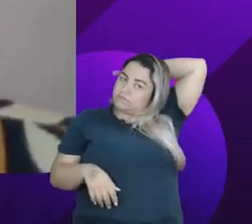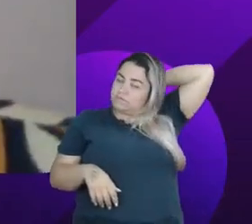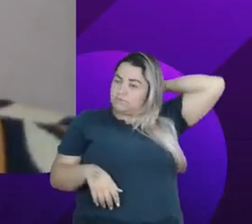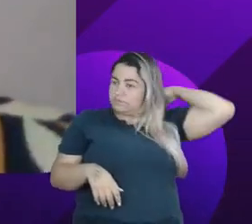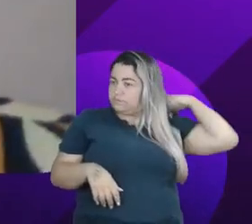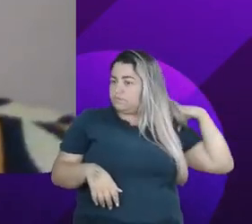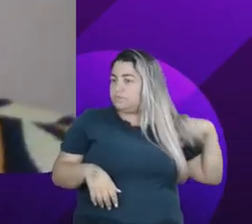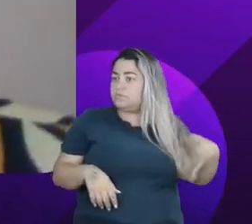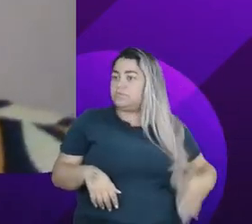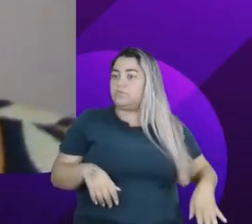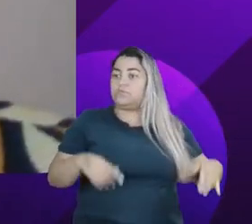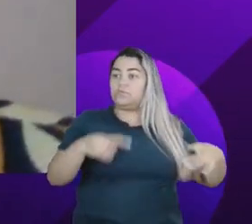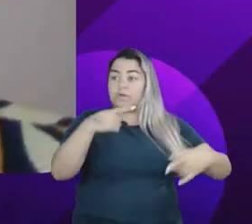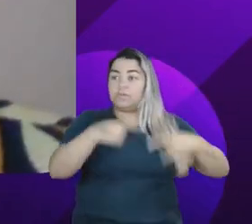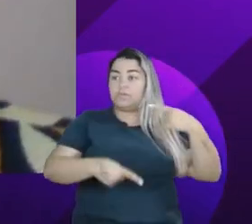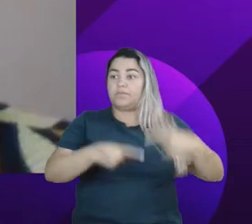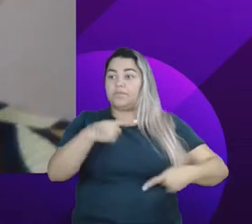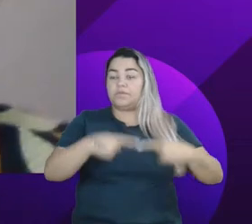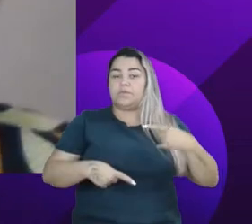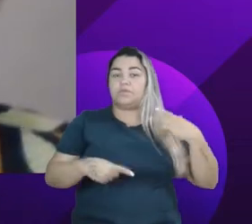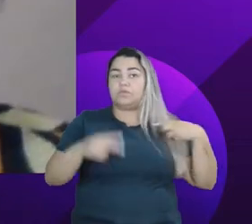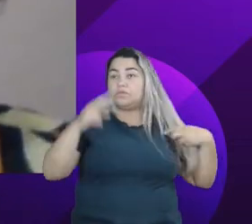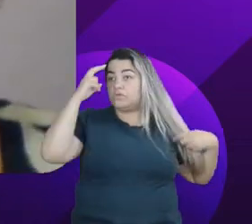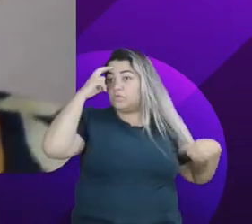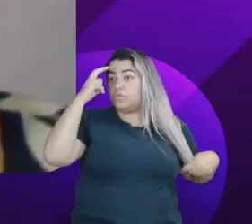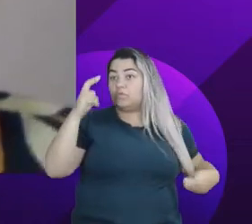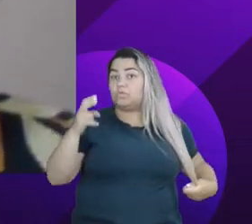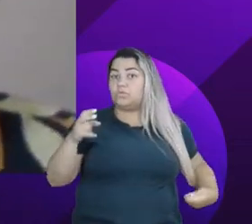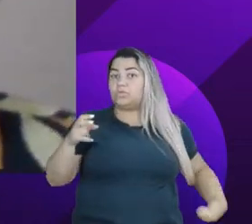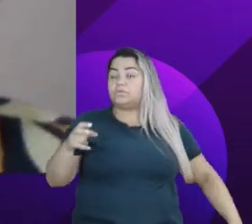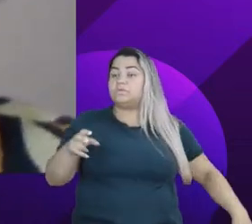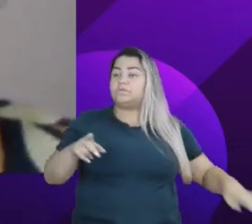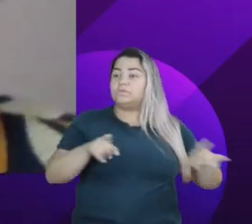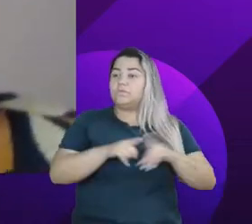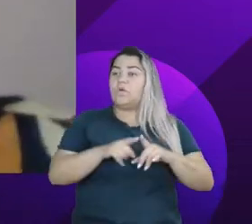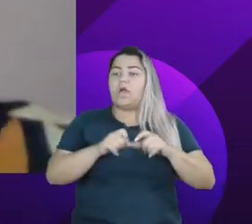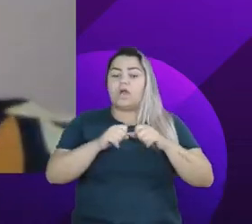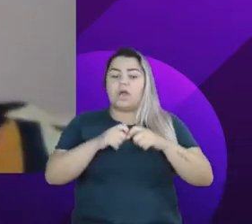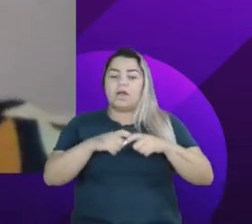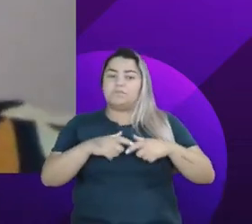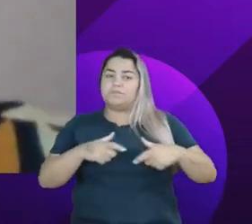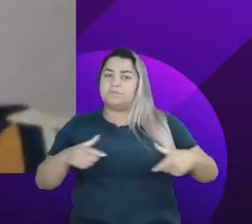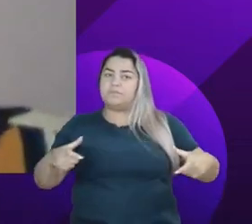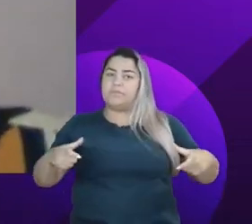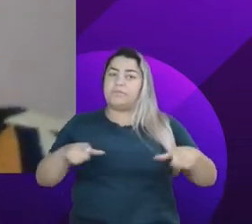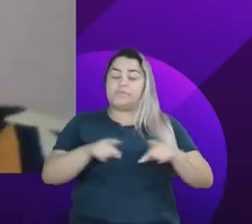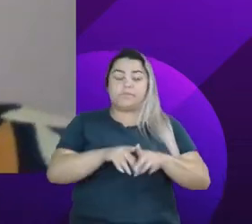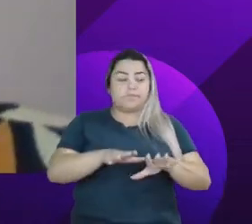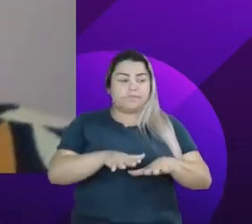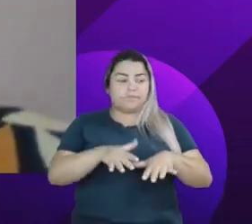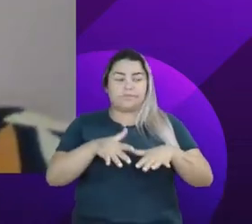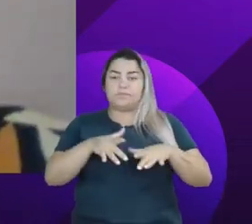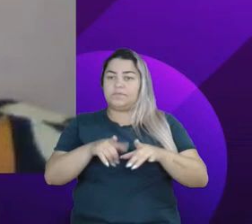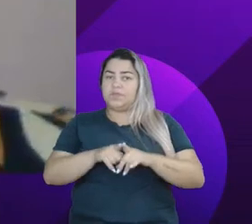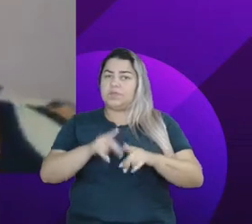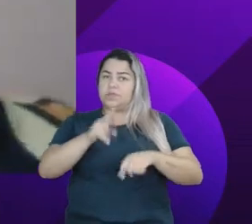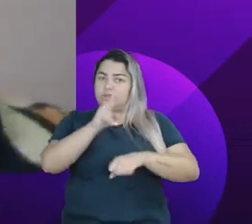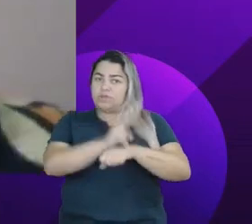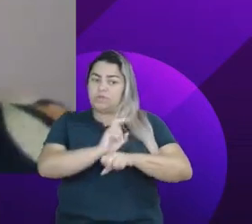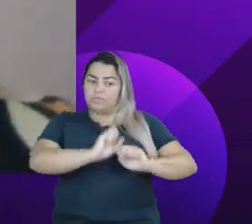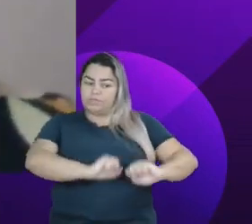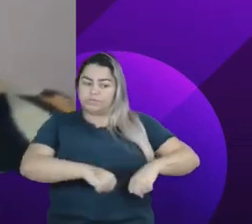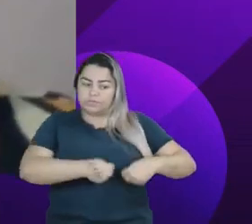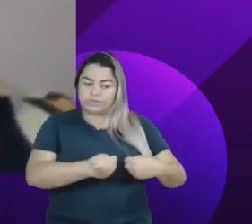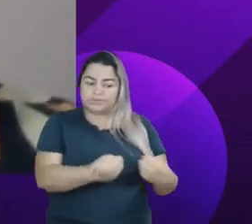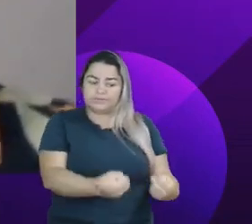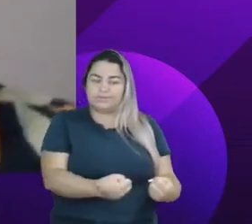cultural. Porque aí o meu olhar se ampliou para além de uma manifestação que eu defendia, de